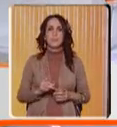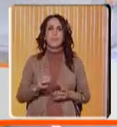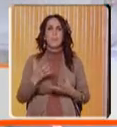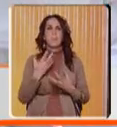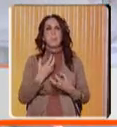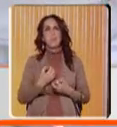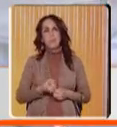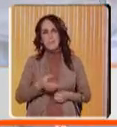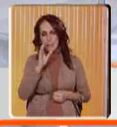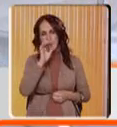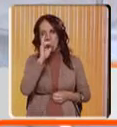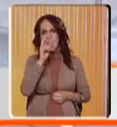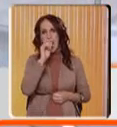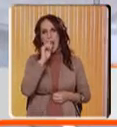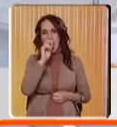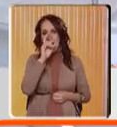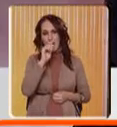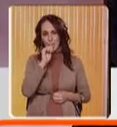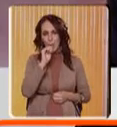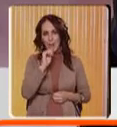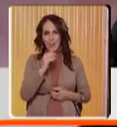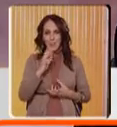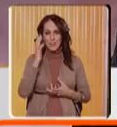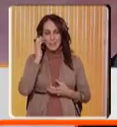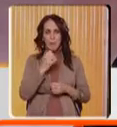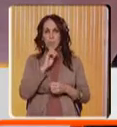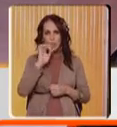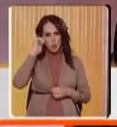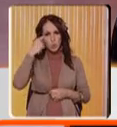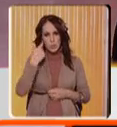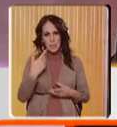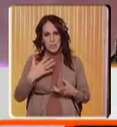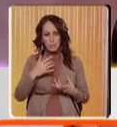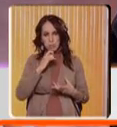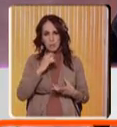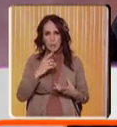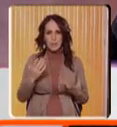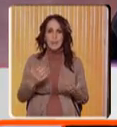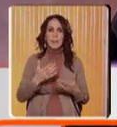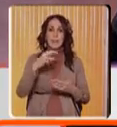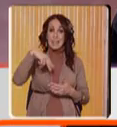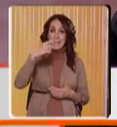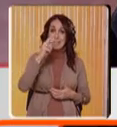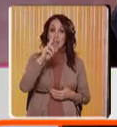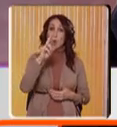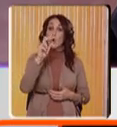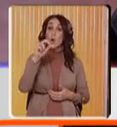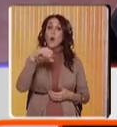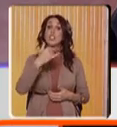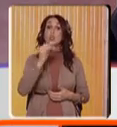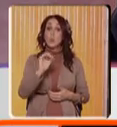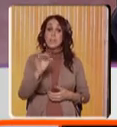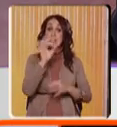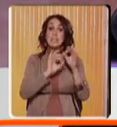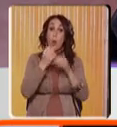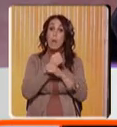afogam-se. No álcool. No álcool. Pode? Não, o que é que são neurónios? Antes de mais nada, que pode haver pessoas que não sabem o que são neurónios. Neurónios são as